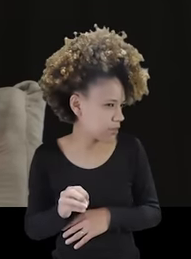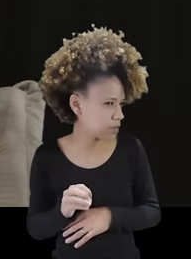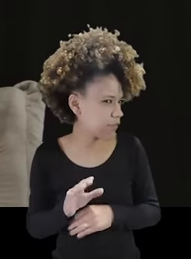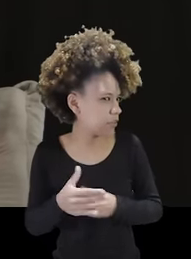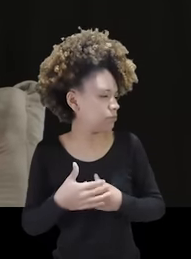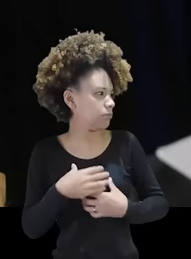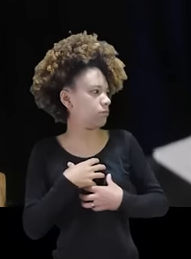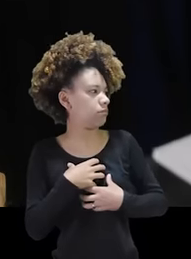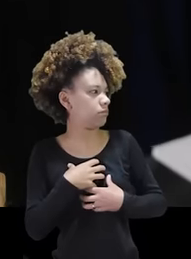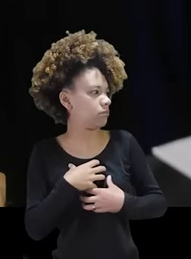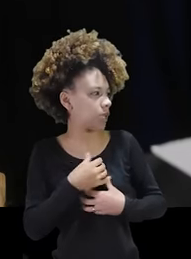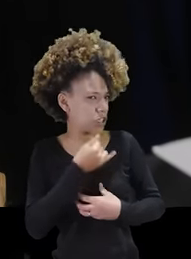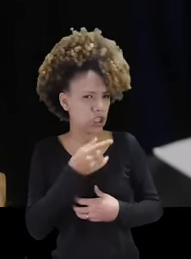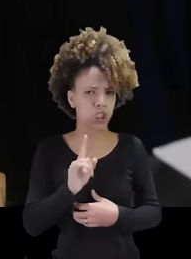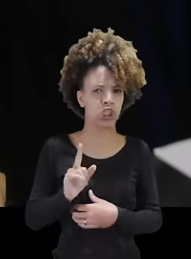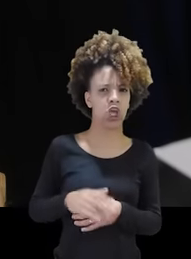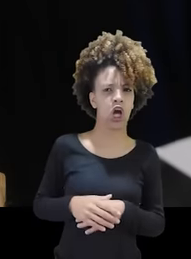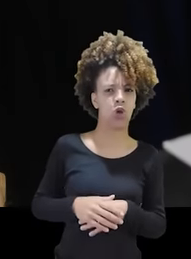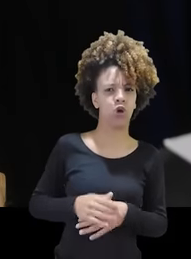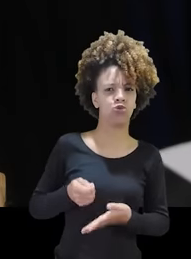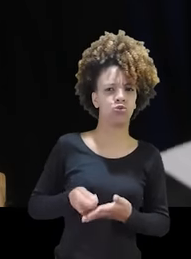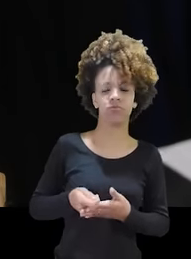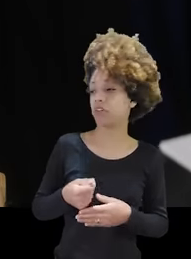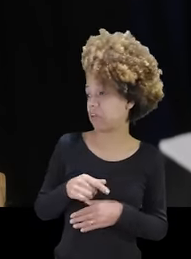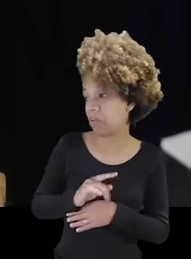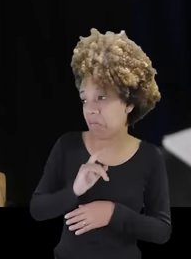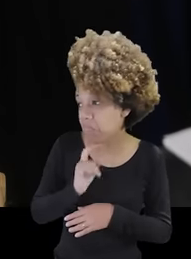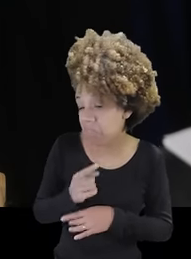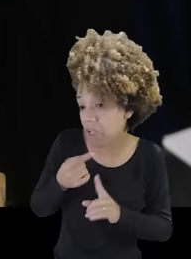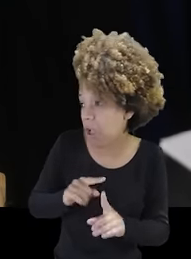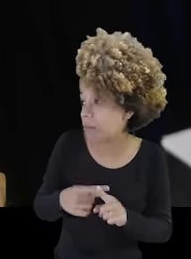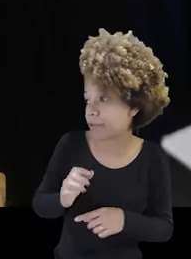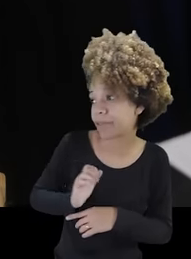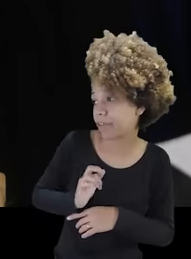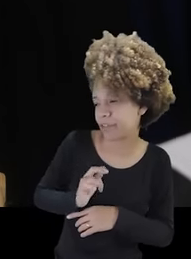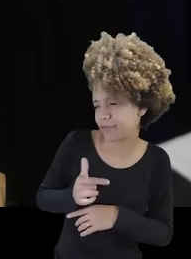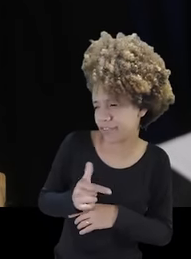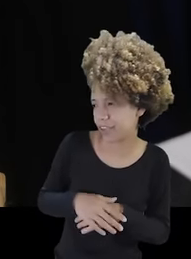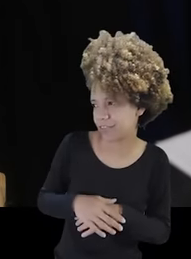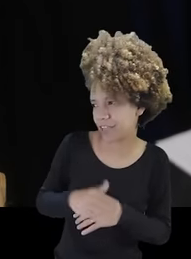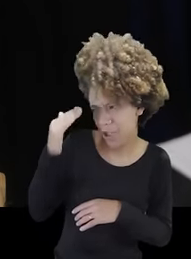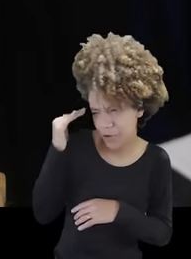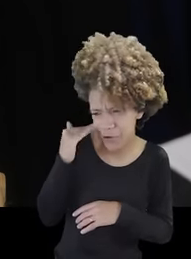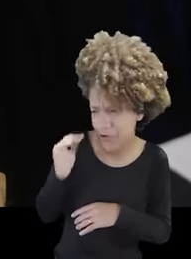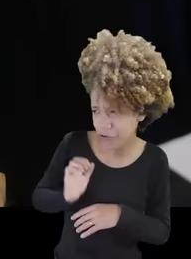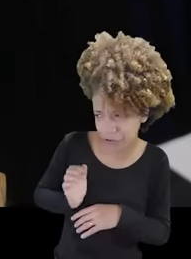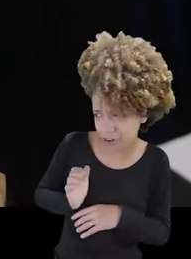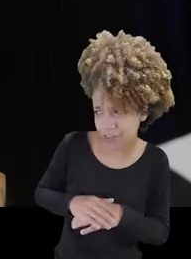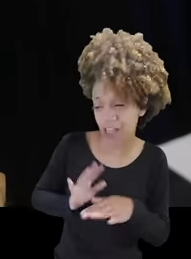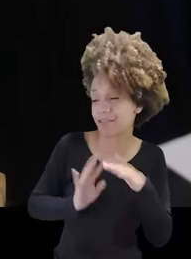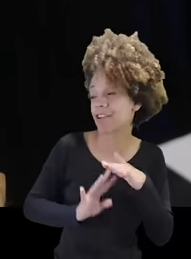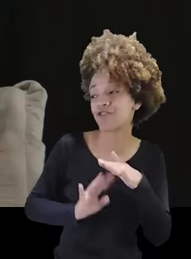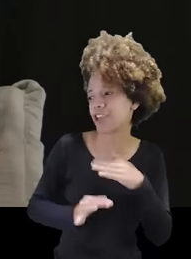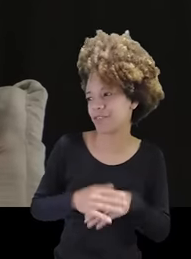o cara vai ficar muito ofendido eu não sou gay não sou espada as pessoas de gay porque eles falam que ninguém não existe E aí coreano não existe gay